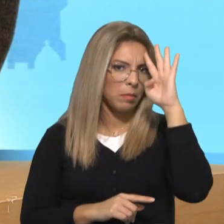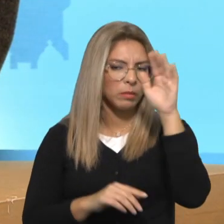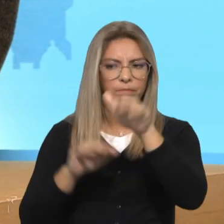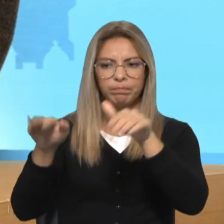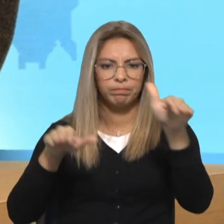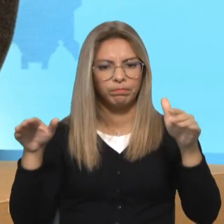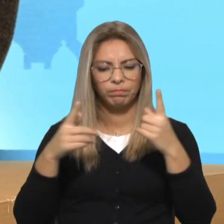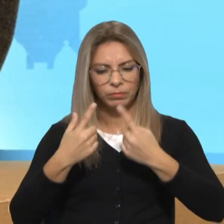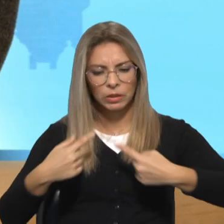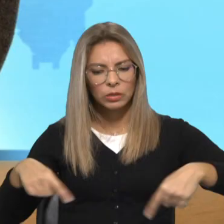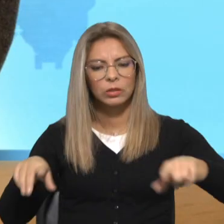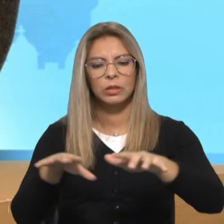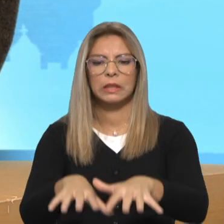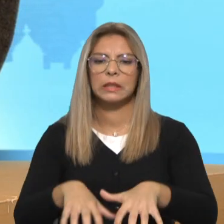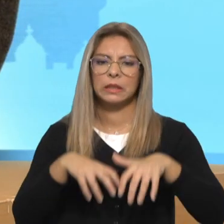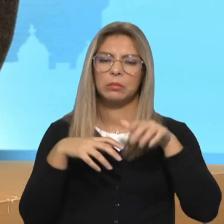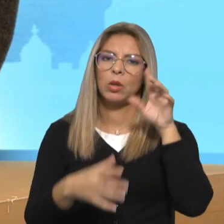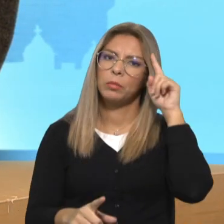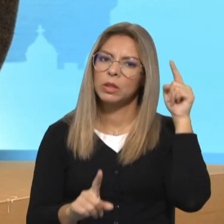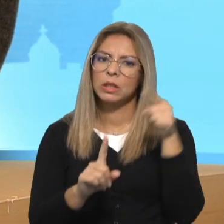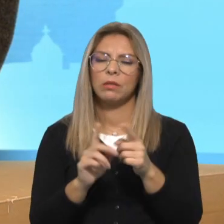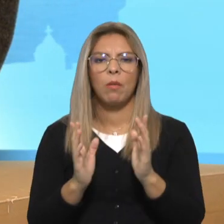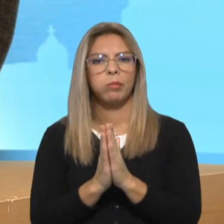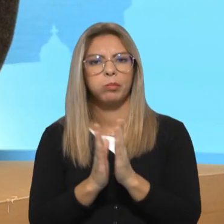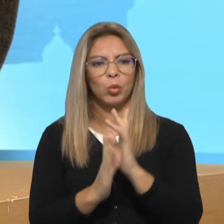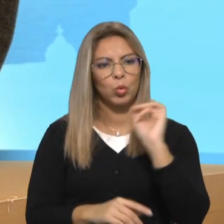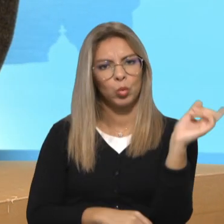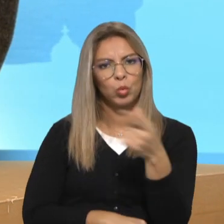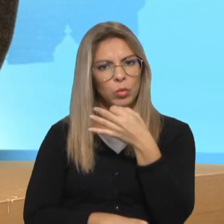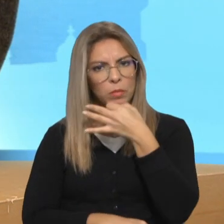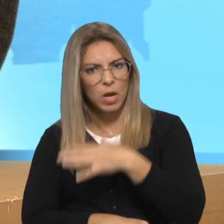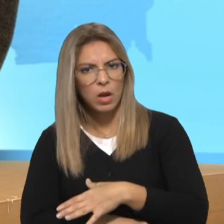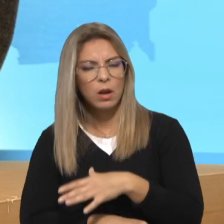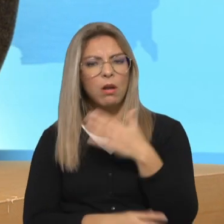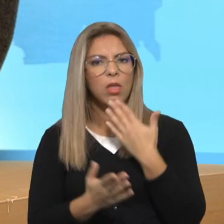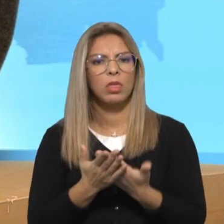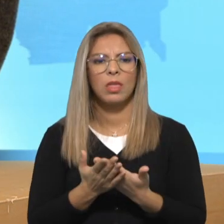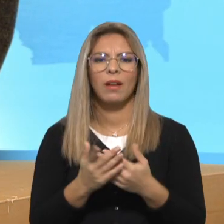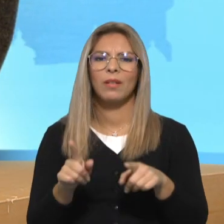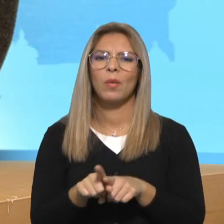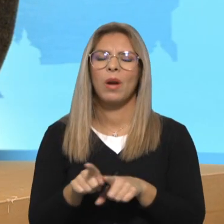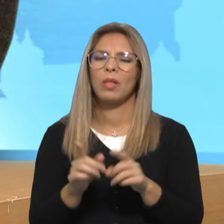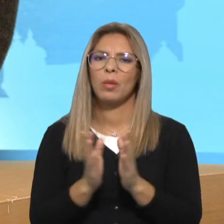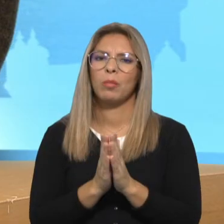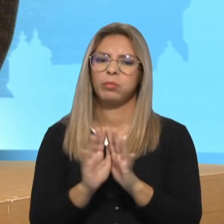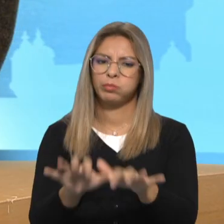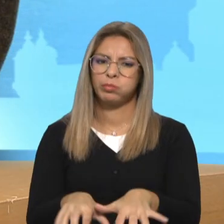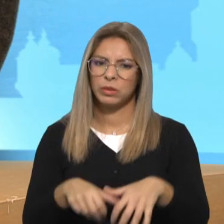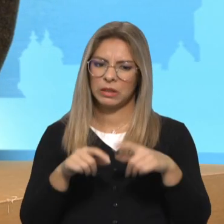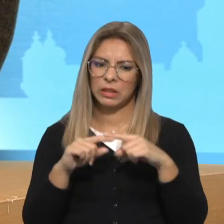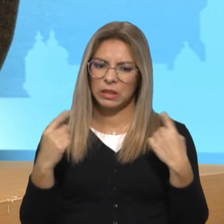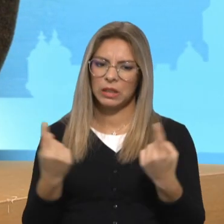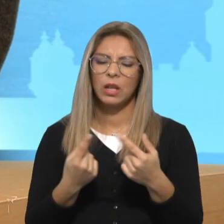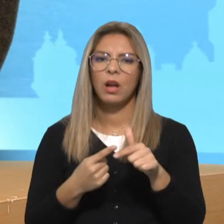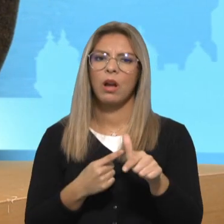para rezarem em conjunto, para vigílias de oração, tornar a Assembleia do Sínodo Católico próxima de todas